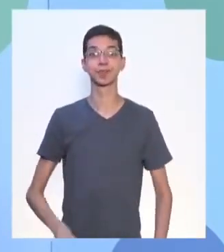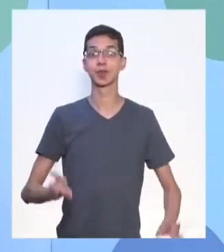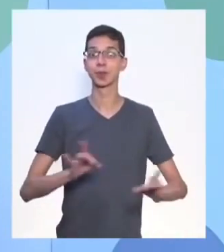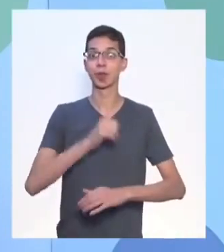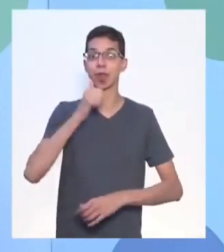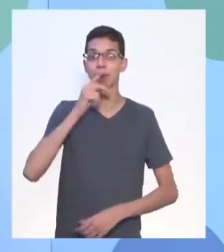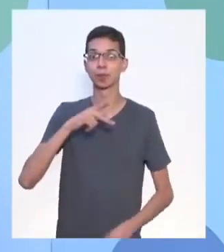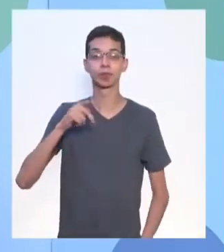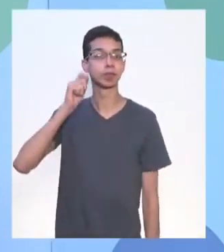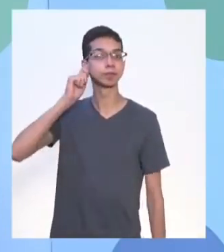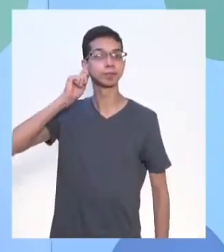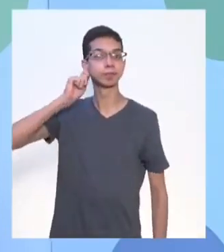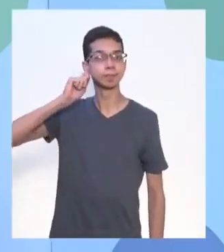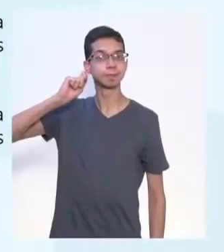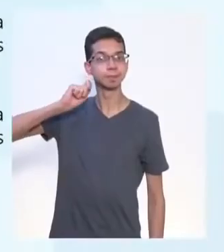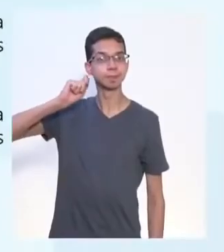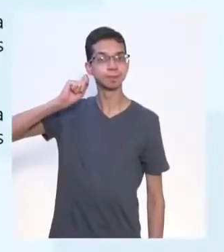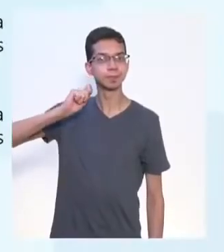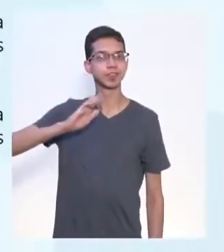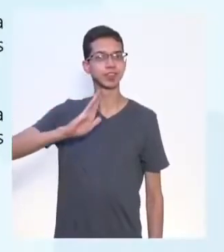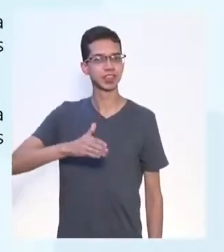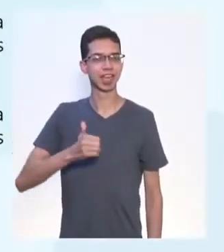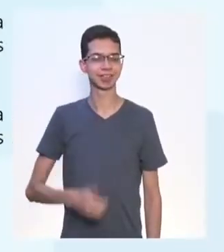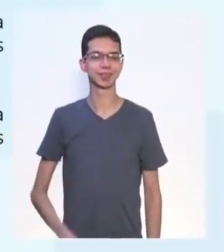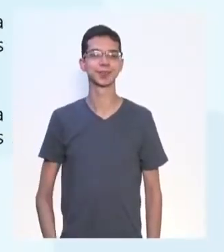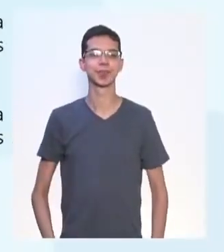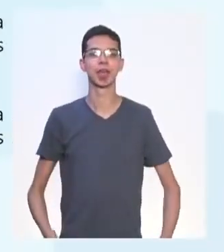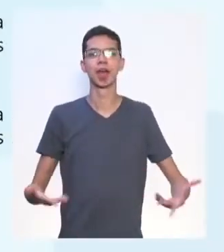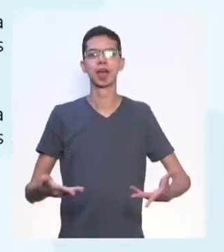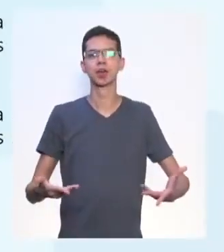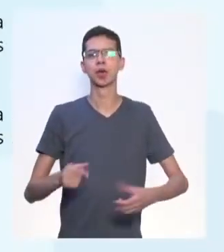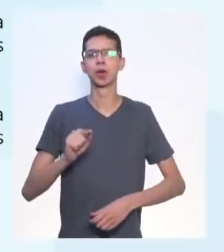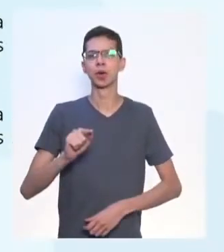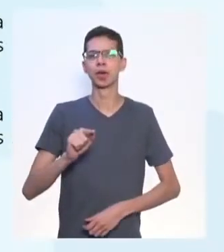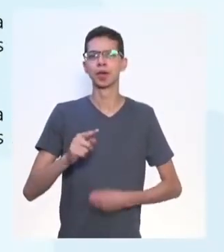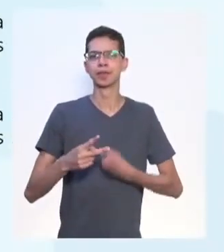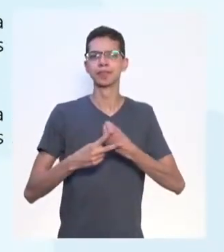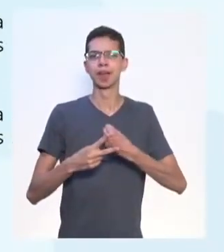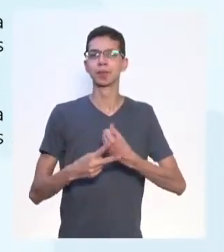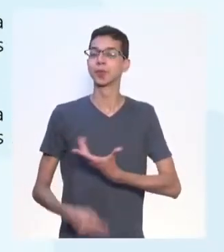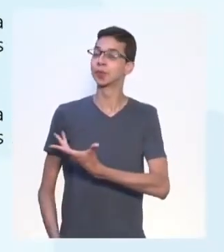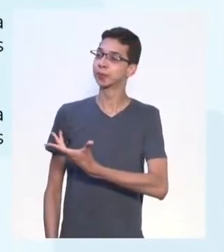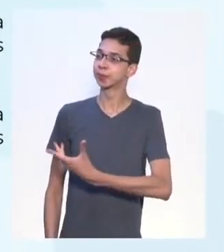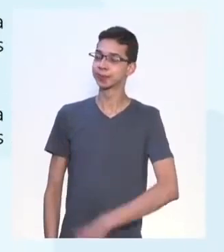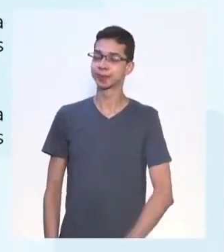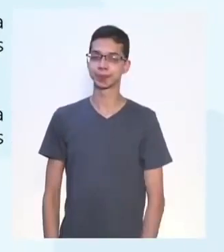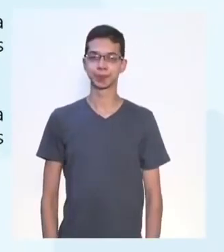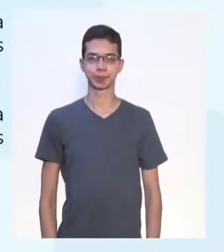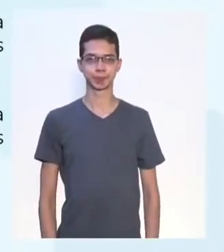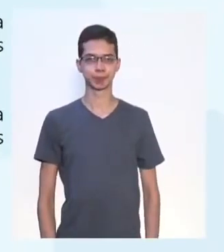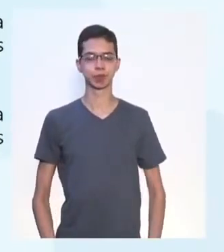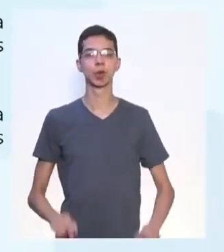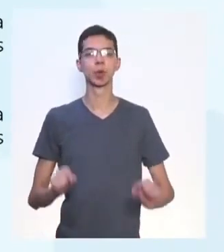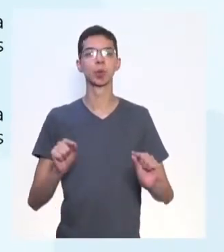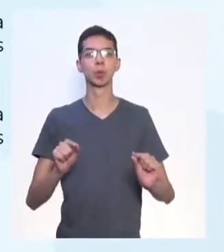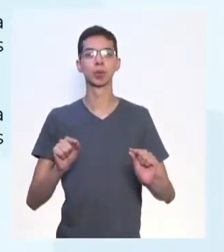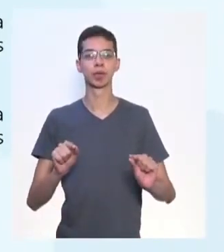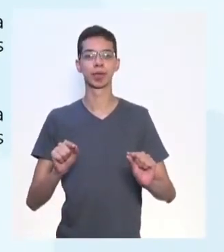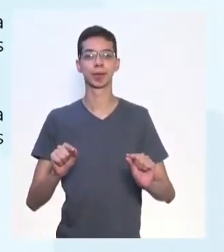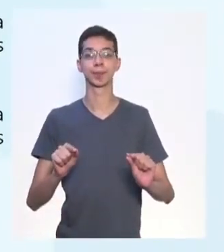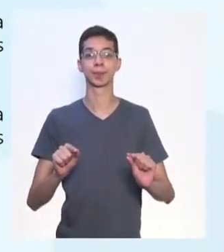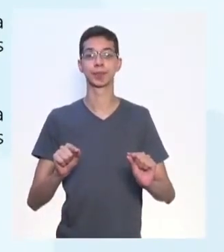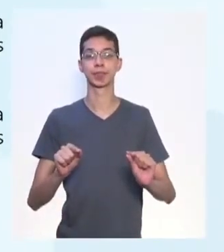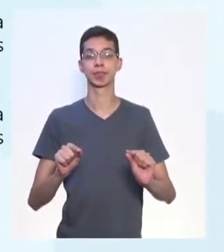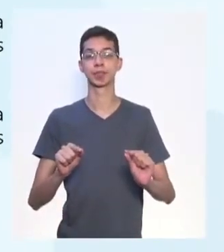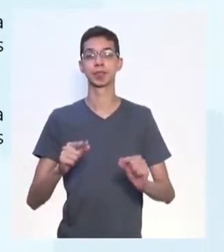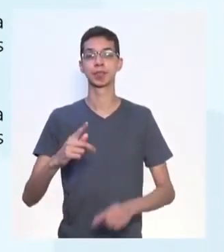e falado ao vivo. A transitividade dos verbos. Olha só, gente, é o nosso trabalho de hoje. Predicados. O que é predicado? É tudo aquilo que a gente